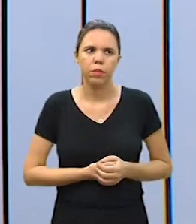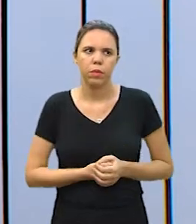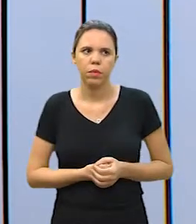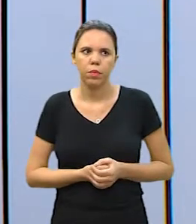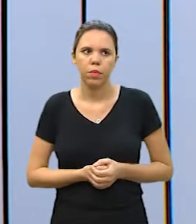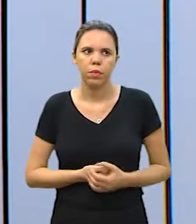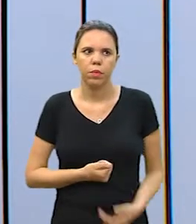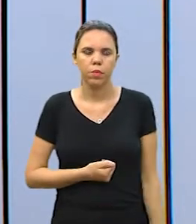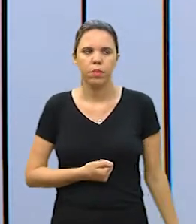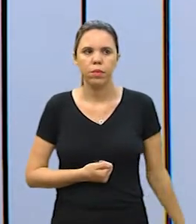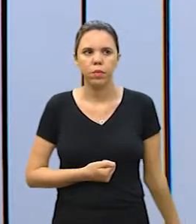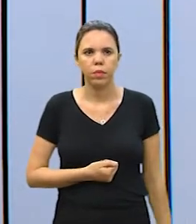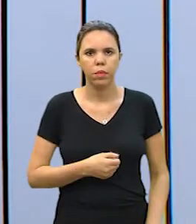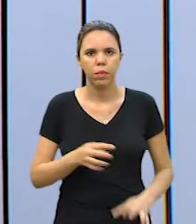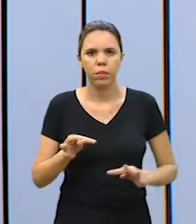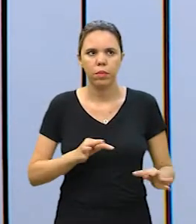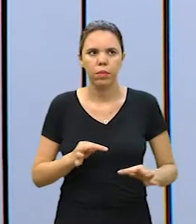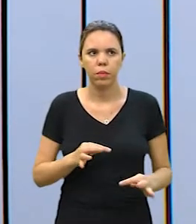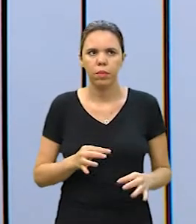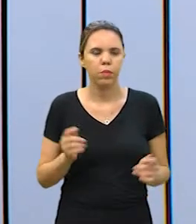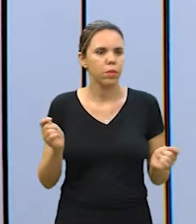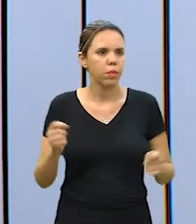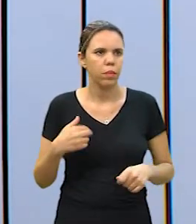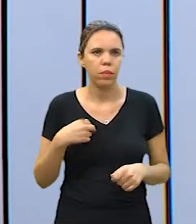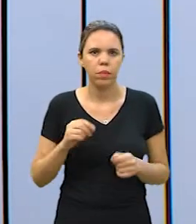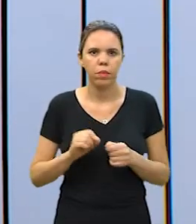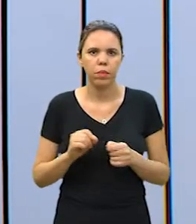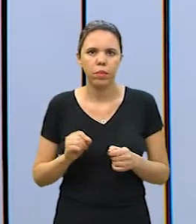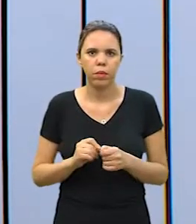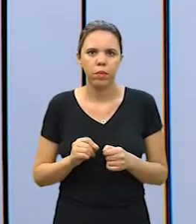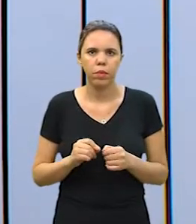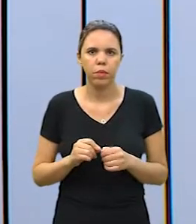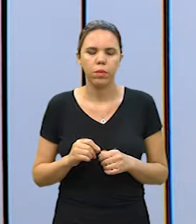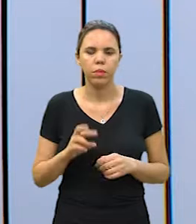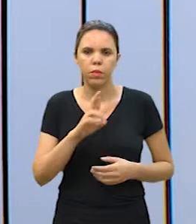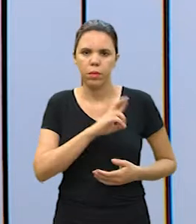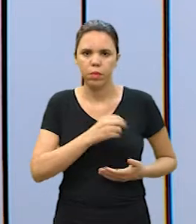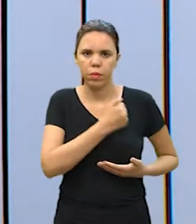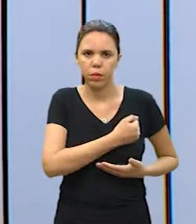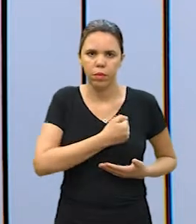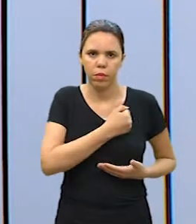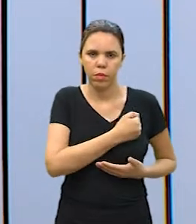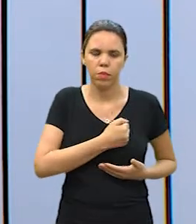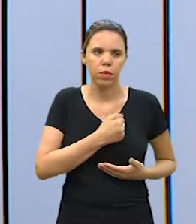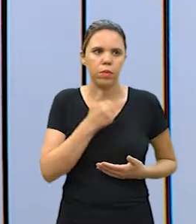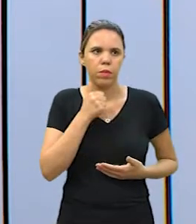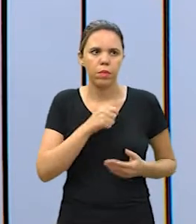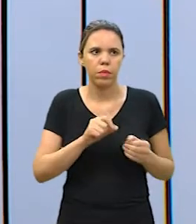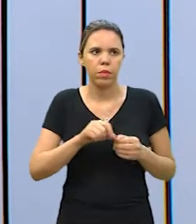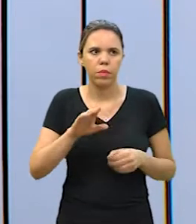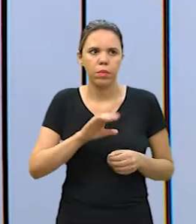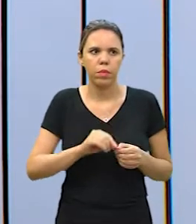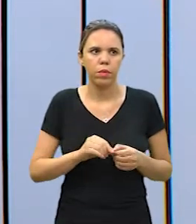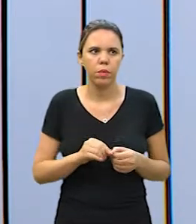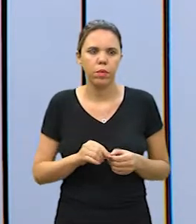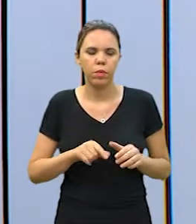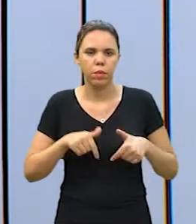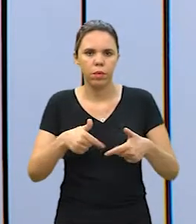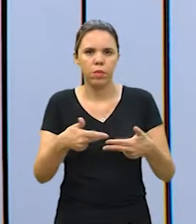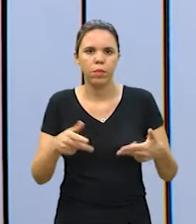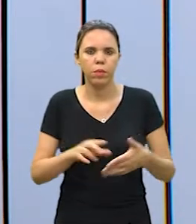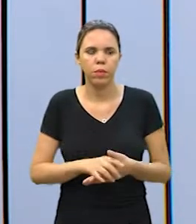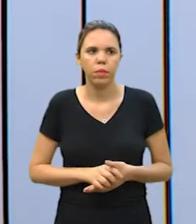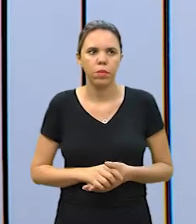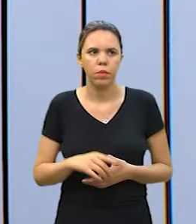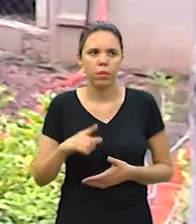jovens, o diagnóstico não é possível ser feito, tem que ser feito uma ultrassonografia, então tem que ser feito uma busca